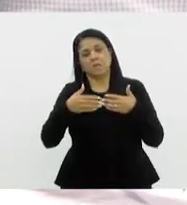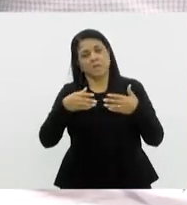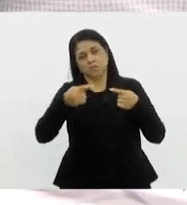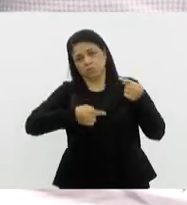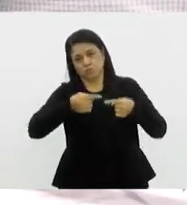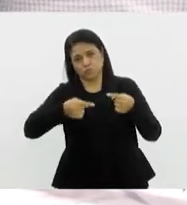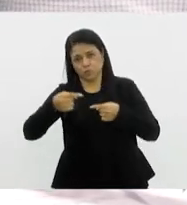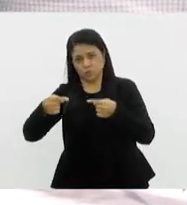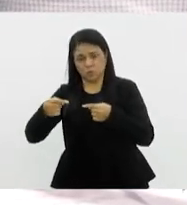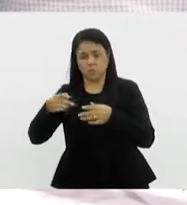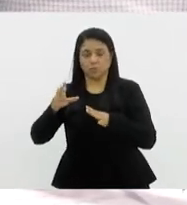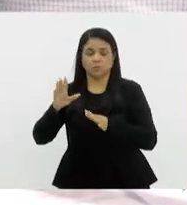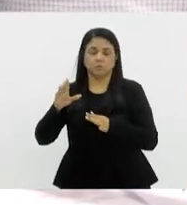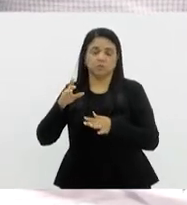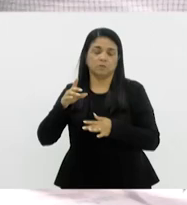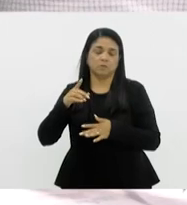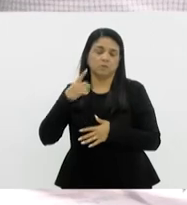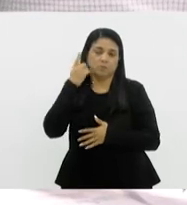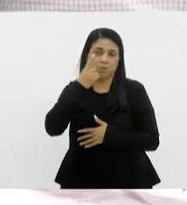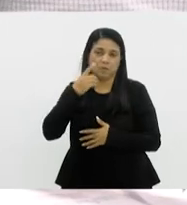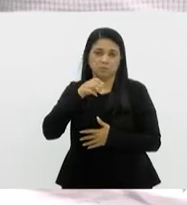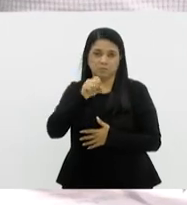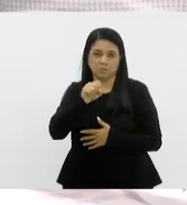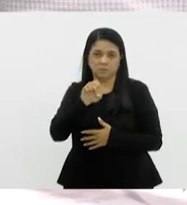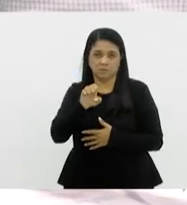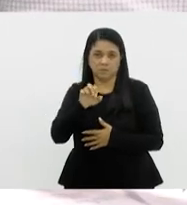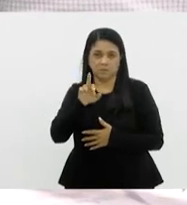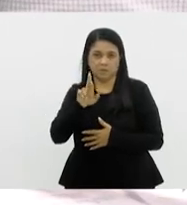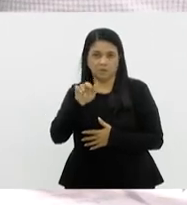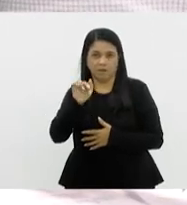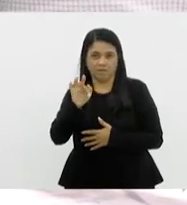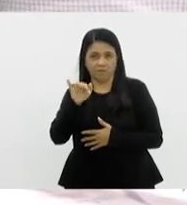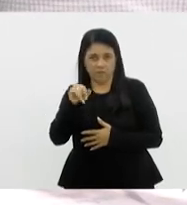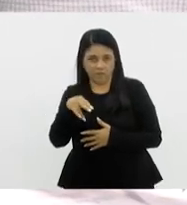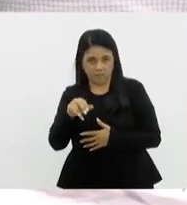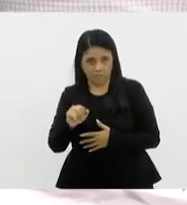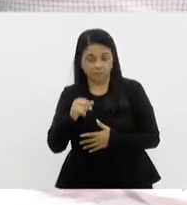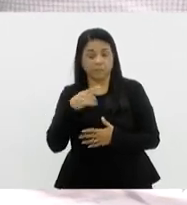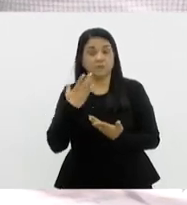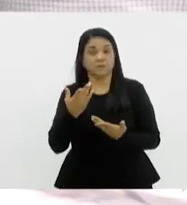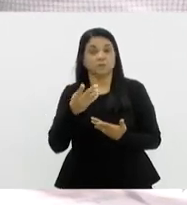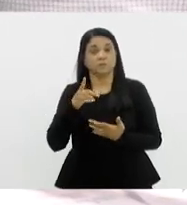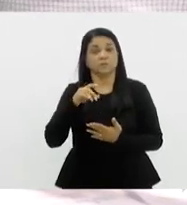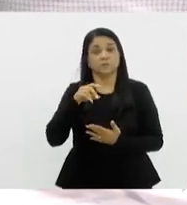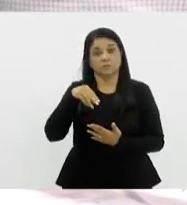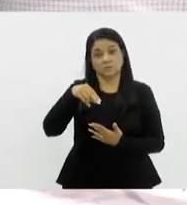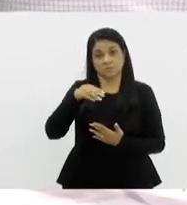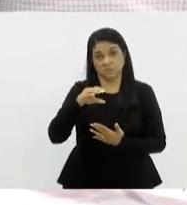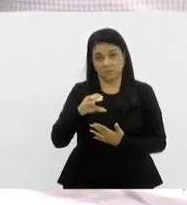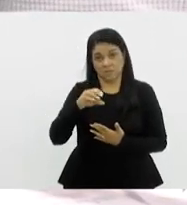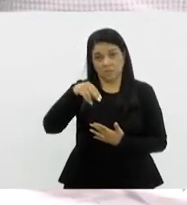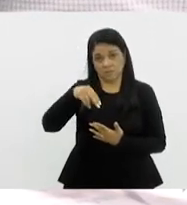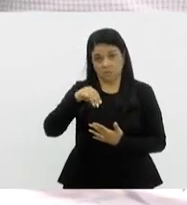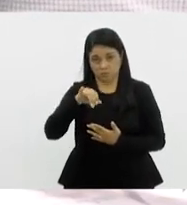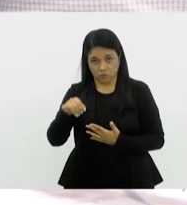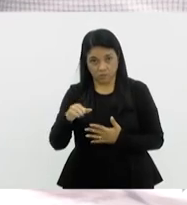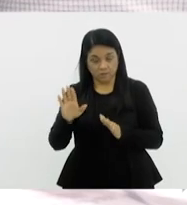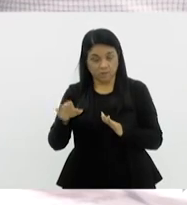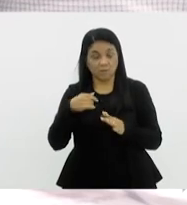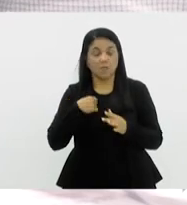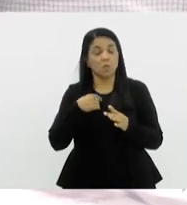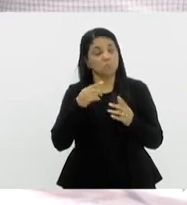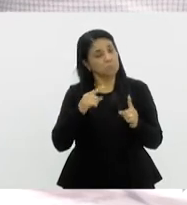do deputado Serafini sobre a questão do CNJ, eu vejo um lado positivo. Porque eu imagino que muitos